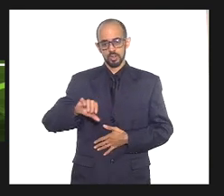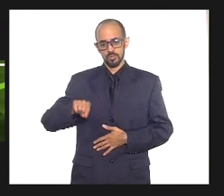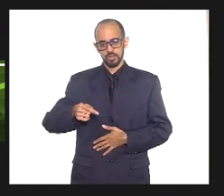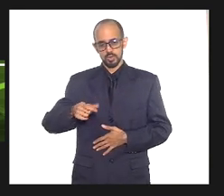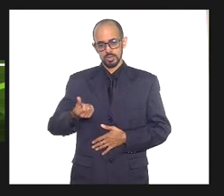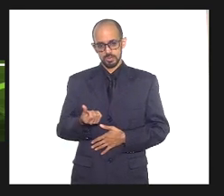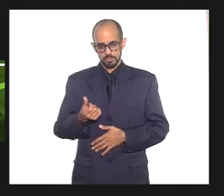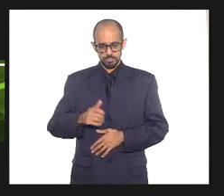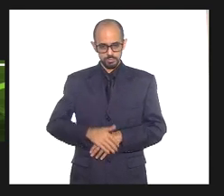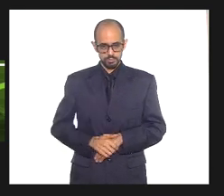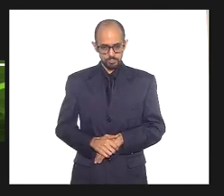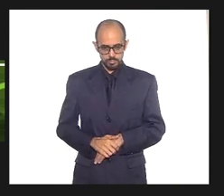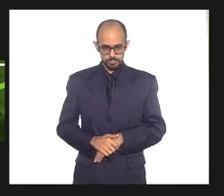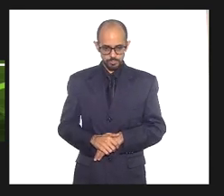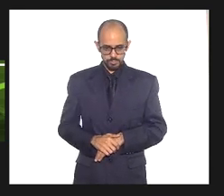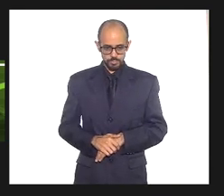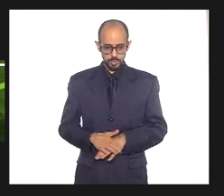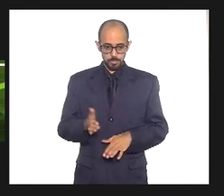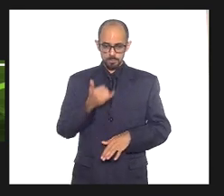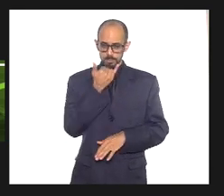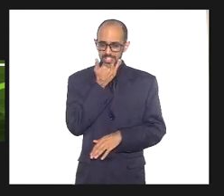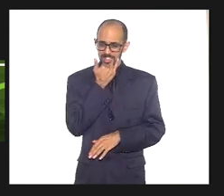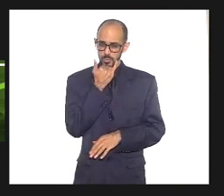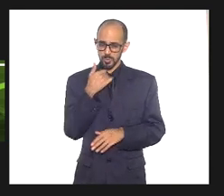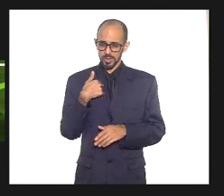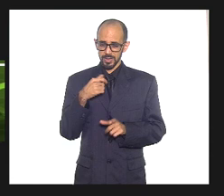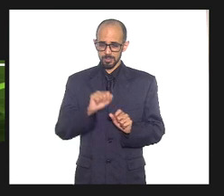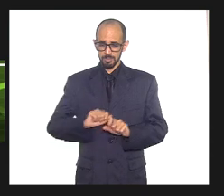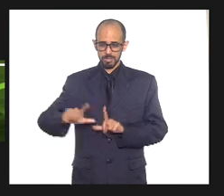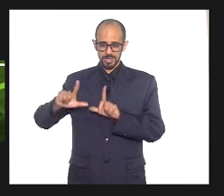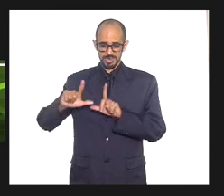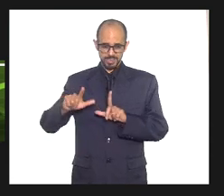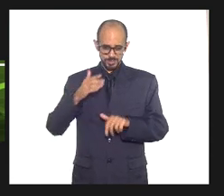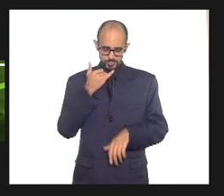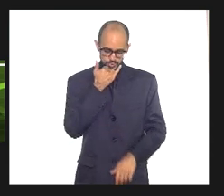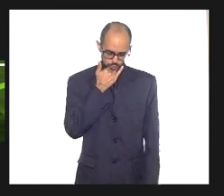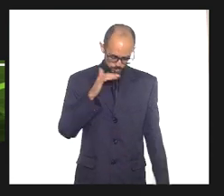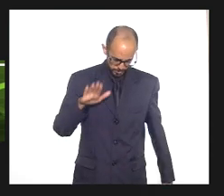da Opa, perdão. Às vezes mexo aqui